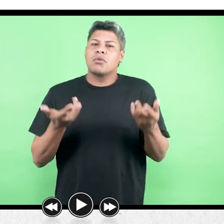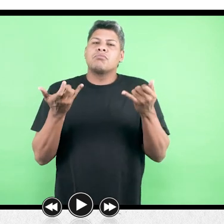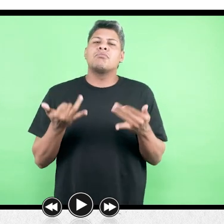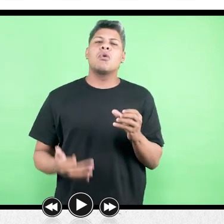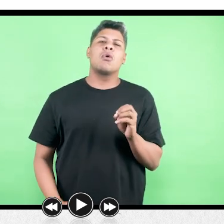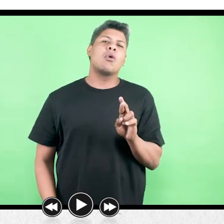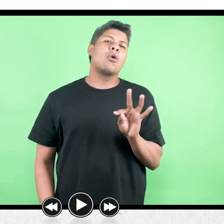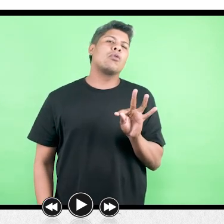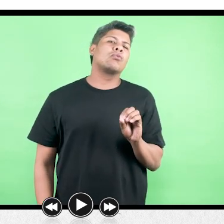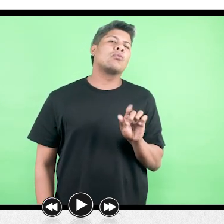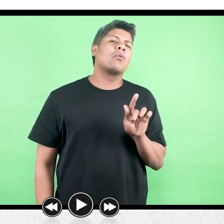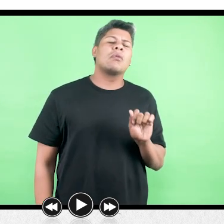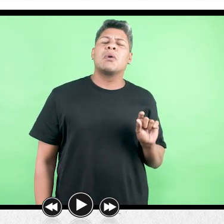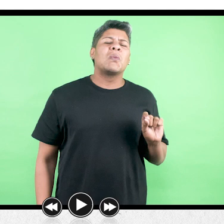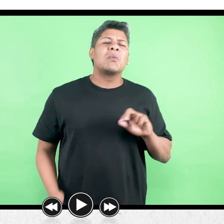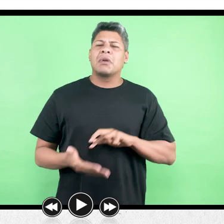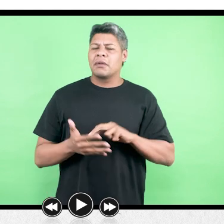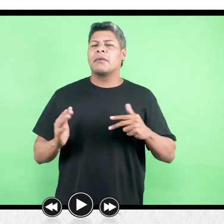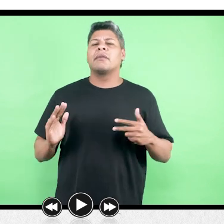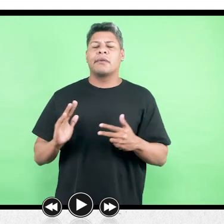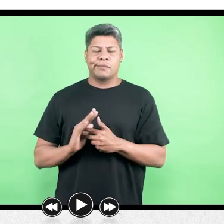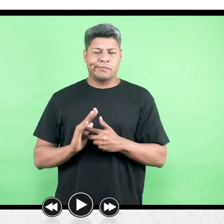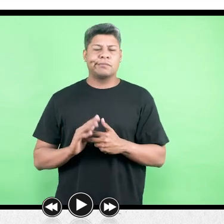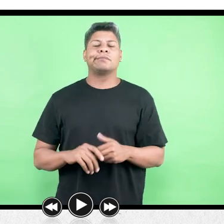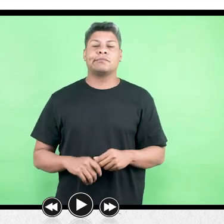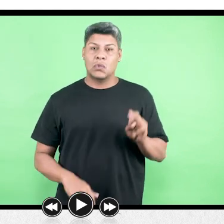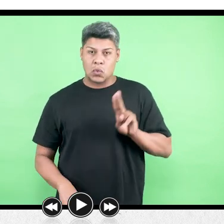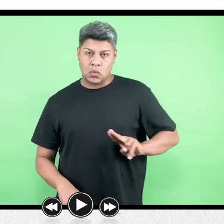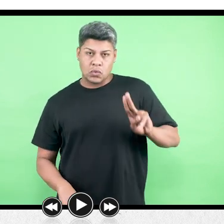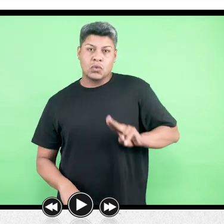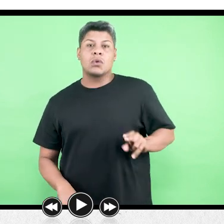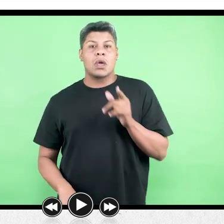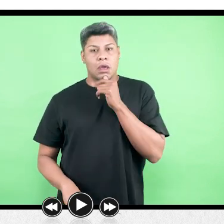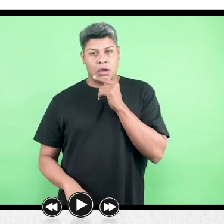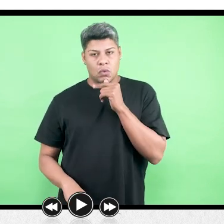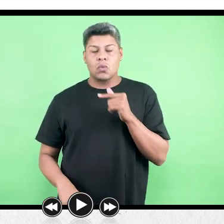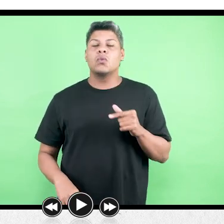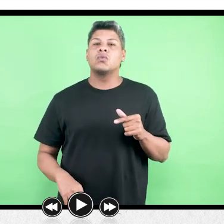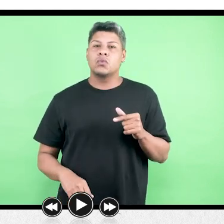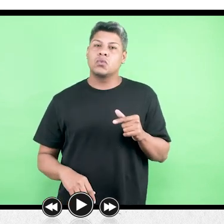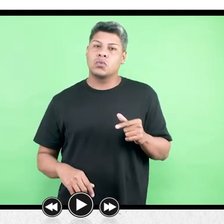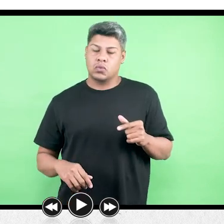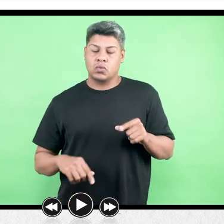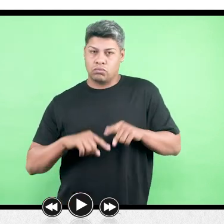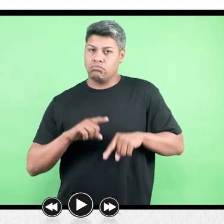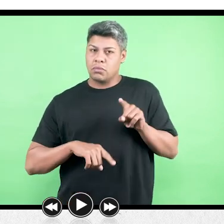que é essa outorga? A outorga, pelo uso de recursos hídricos, é um ato administrativo, é uma